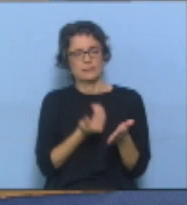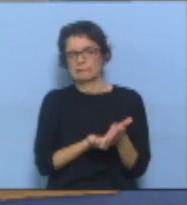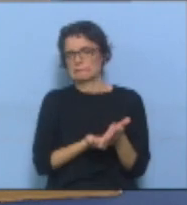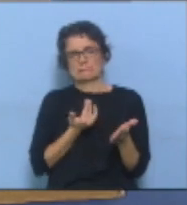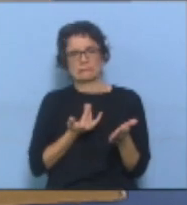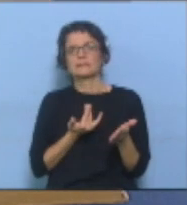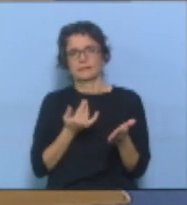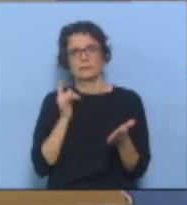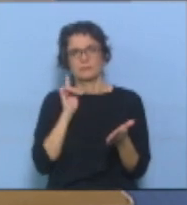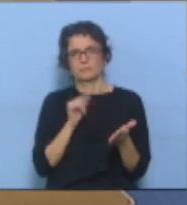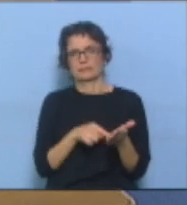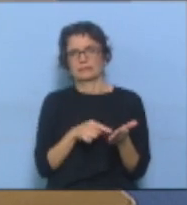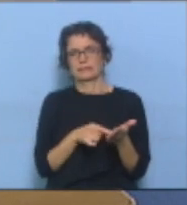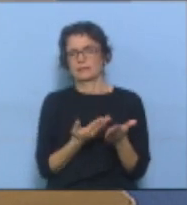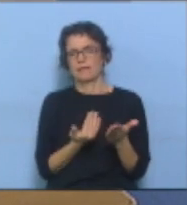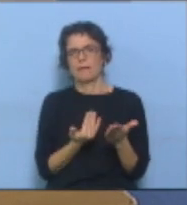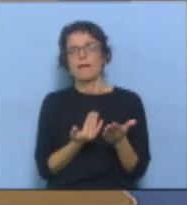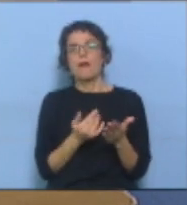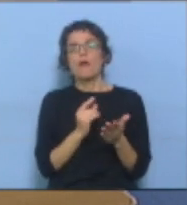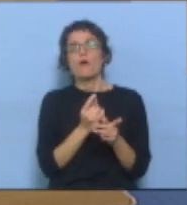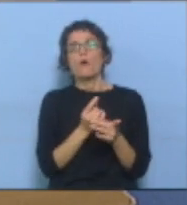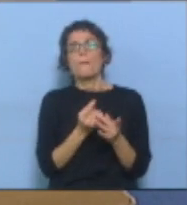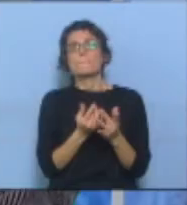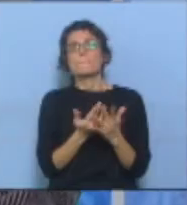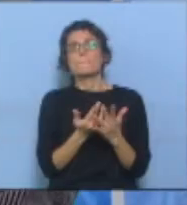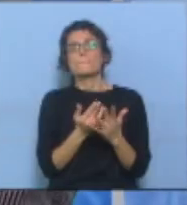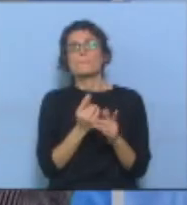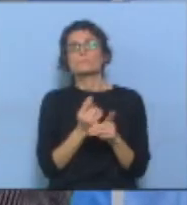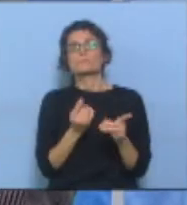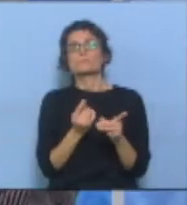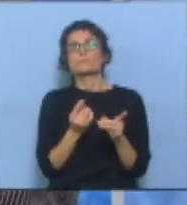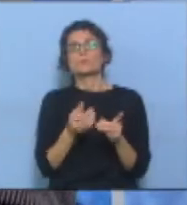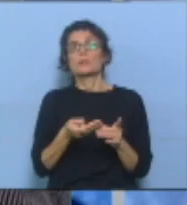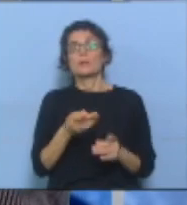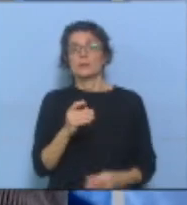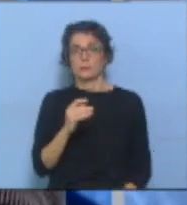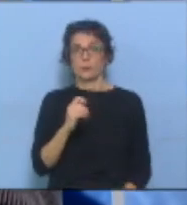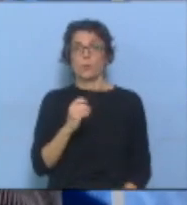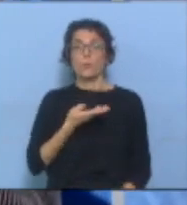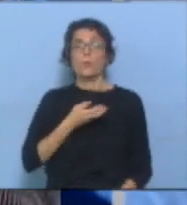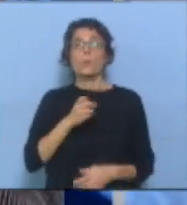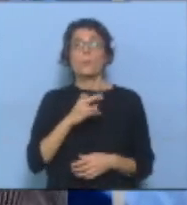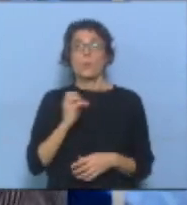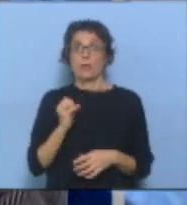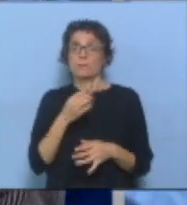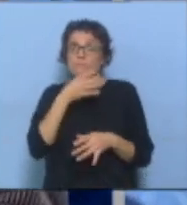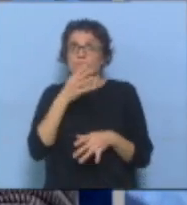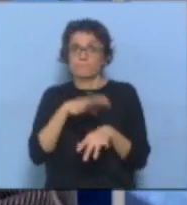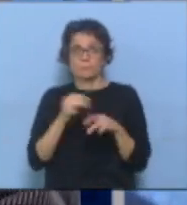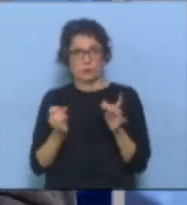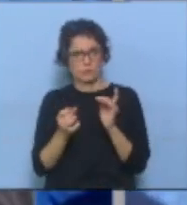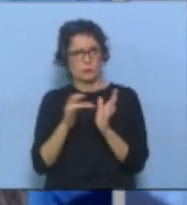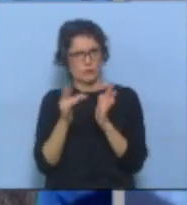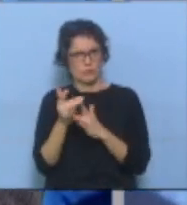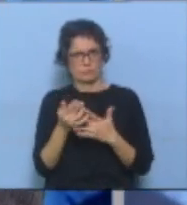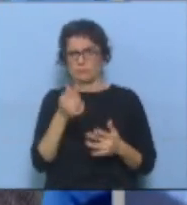Testamento. É uma definição que Pedro dá de Jesus. Pedro está a falar, está a fazer um discurso a pessoas que não conheciam bem Jesus e está a dizer, quem é que foi